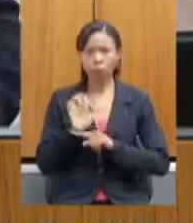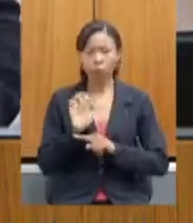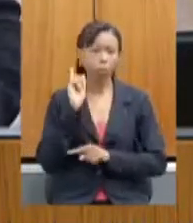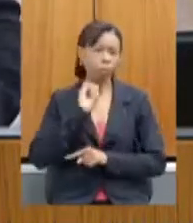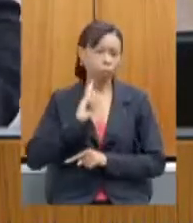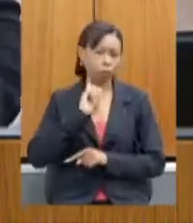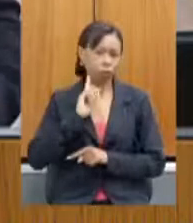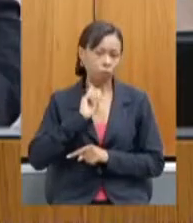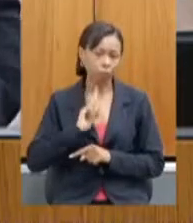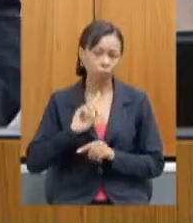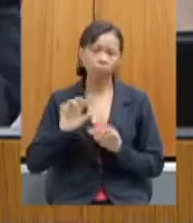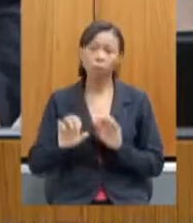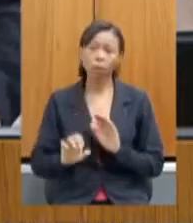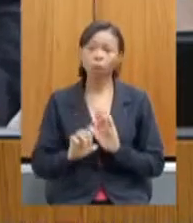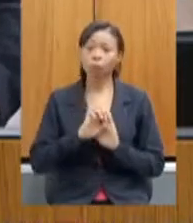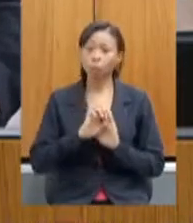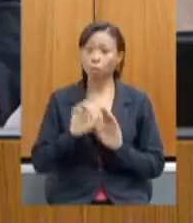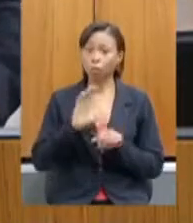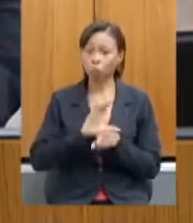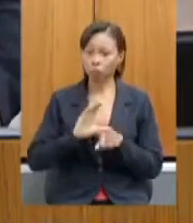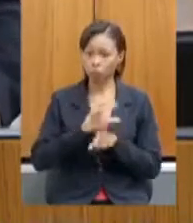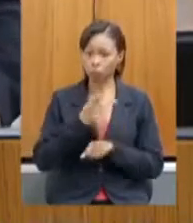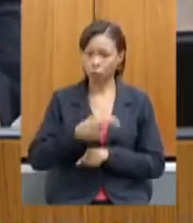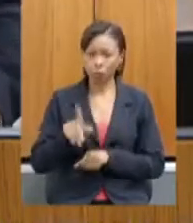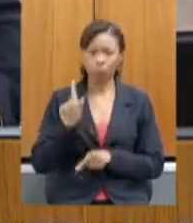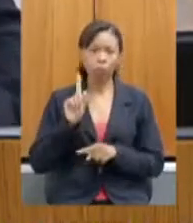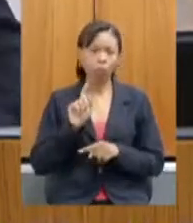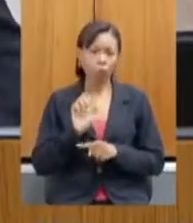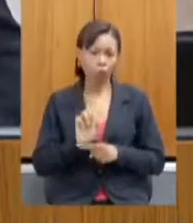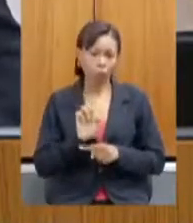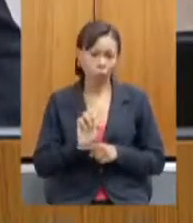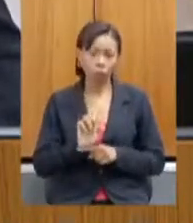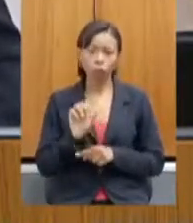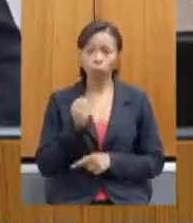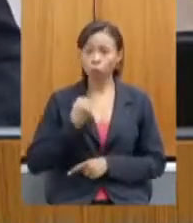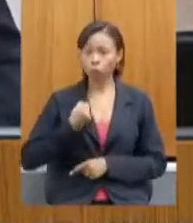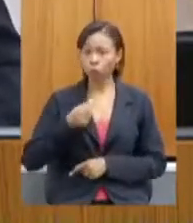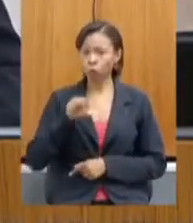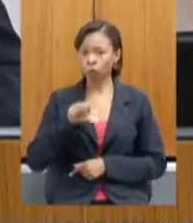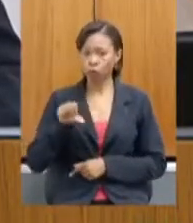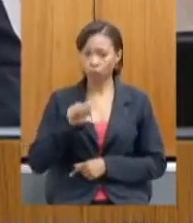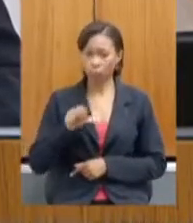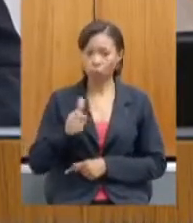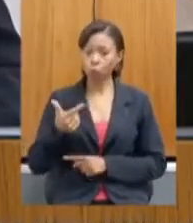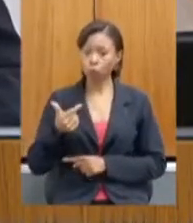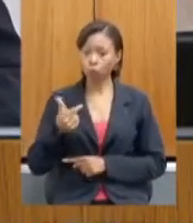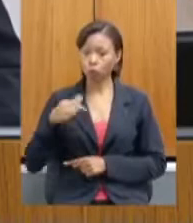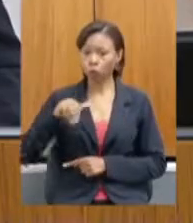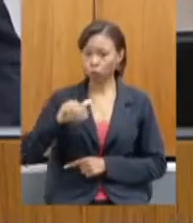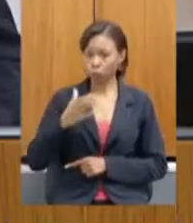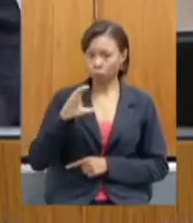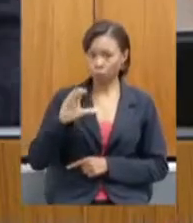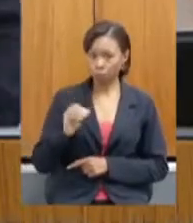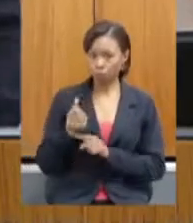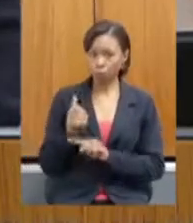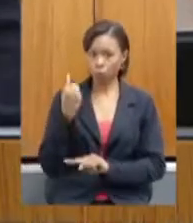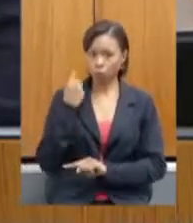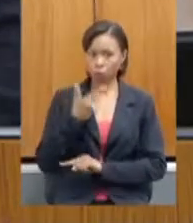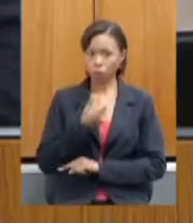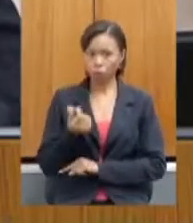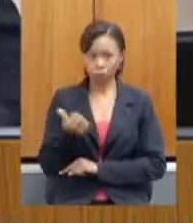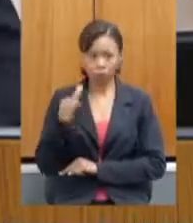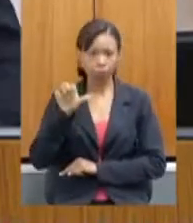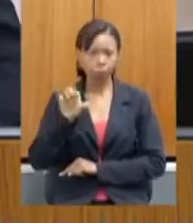à Constituição do Estado, número 99, de 12 de março de 2019. Por ele,